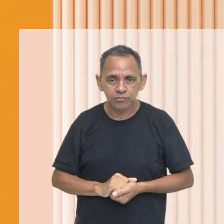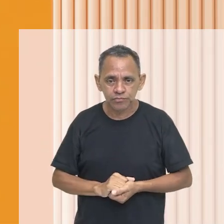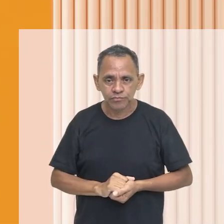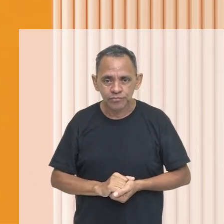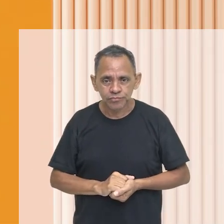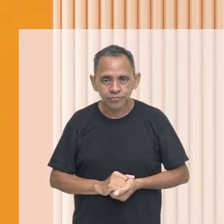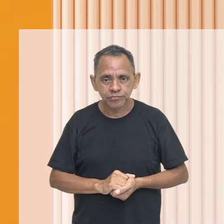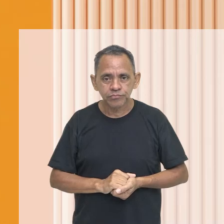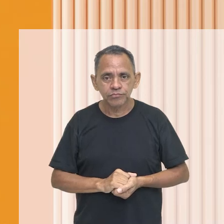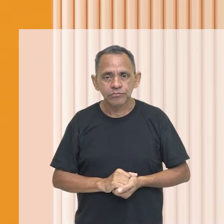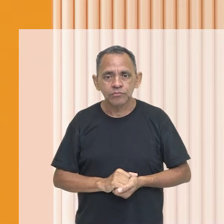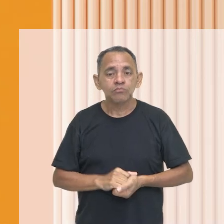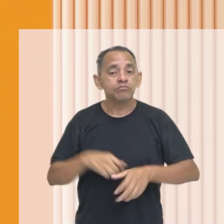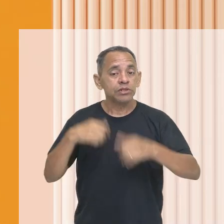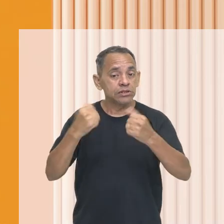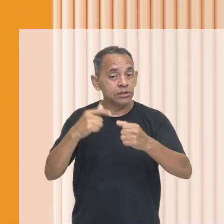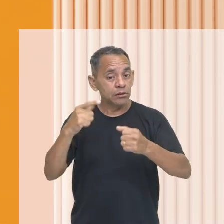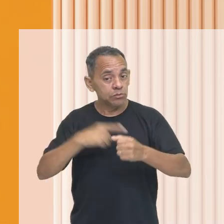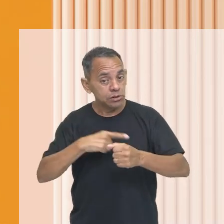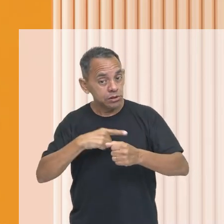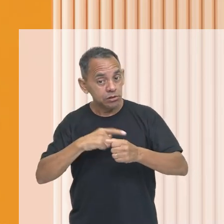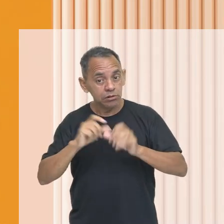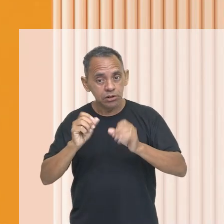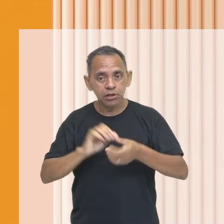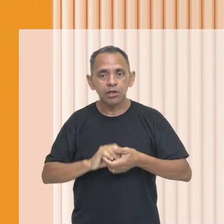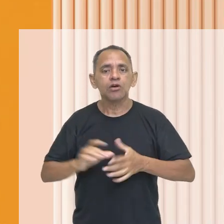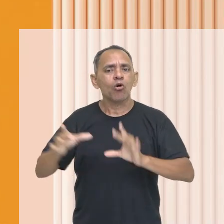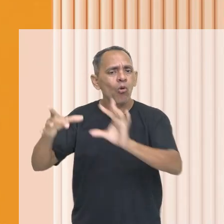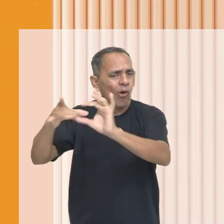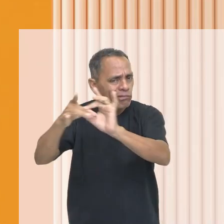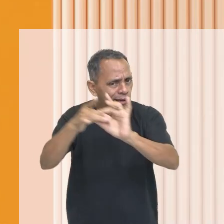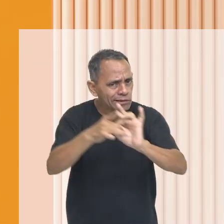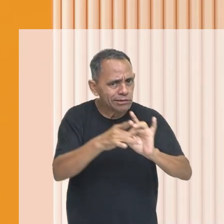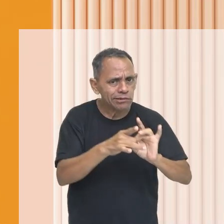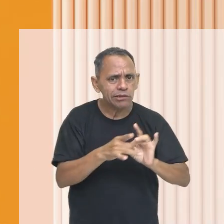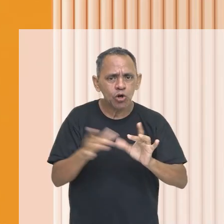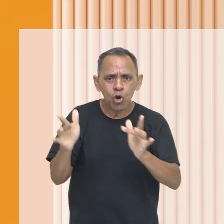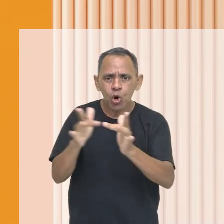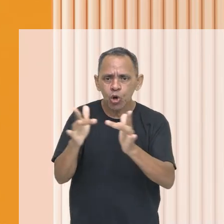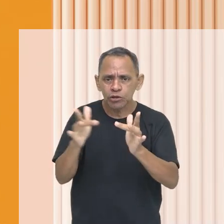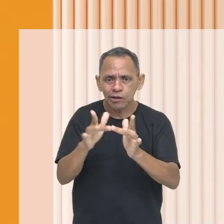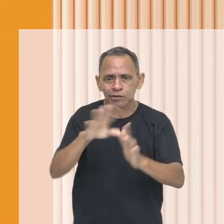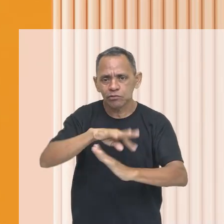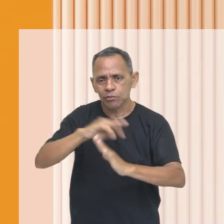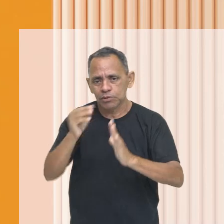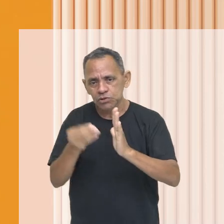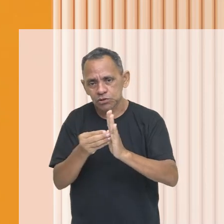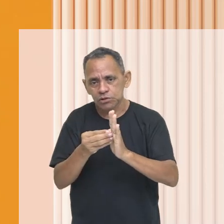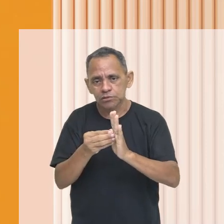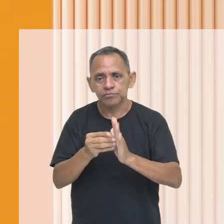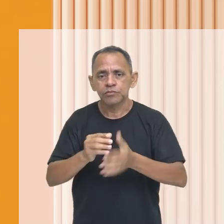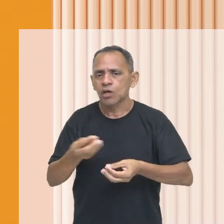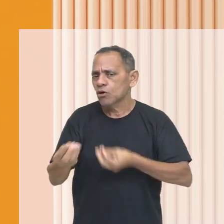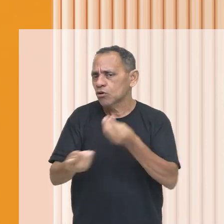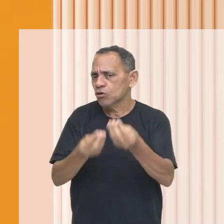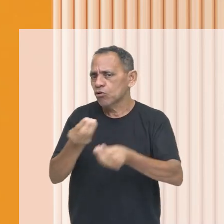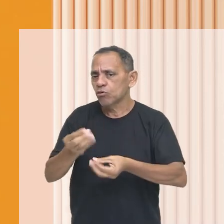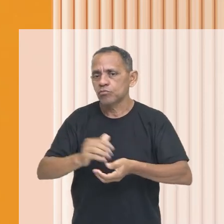quê? Conectados com a Amazônia. Afinal de contas, a pergunta que você deve